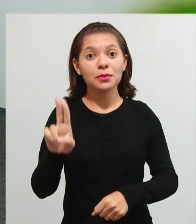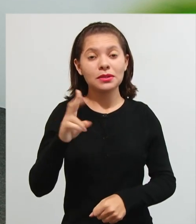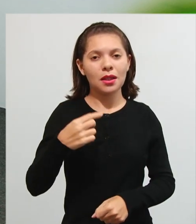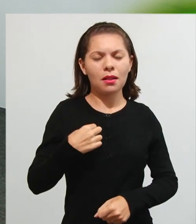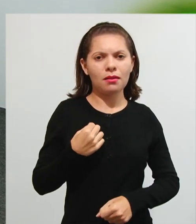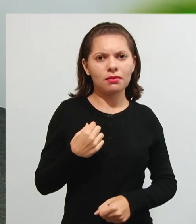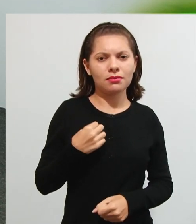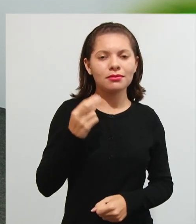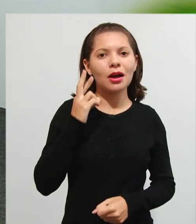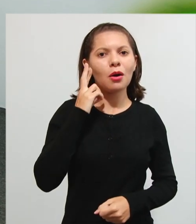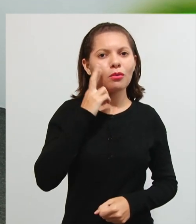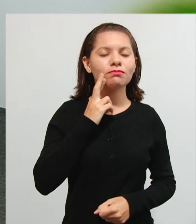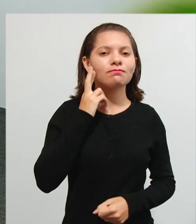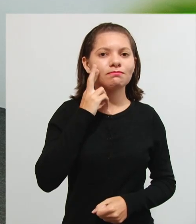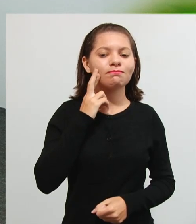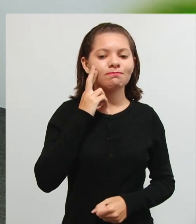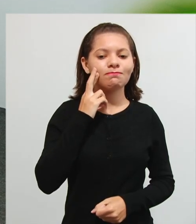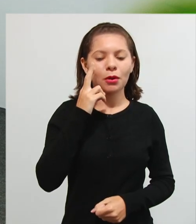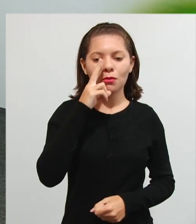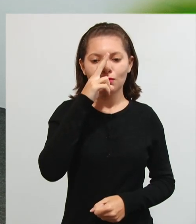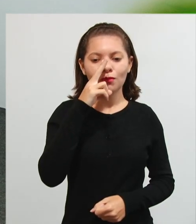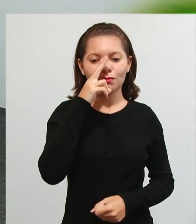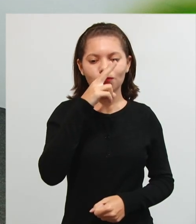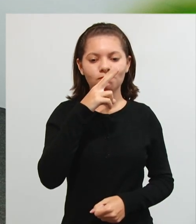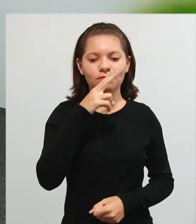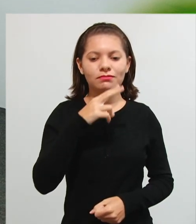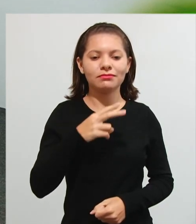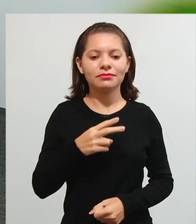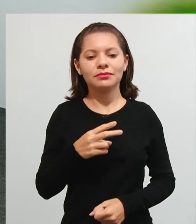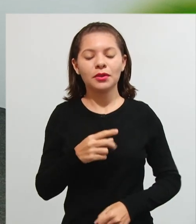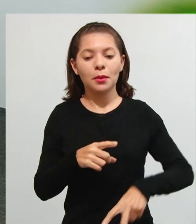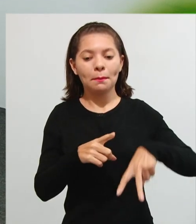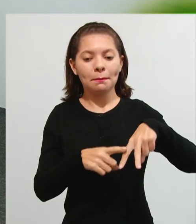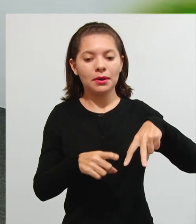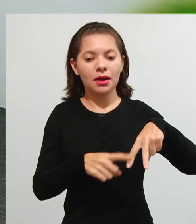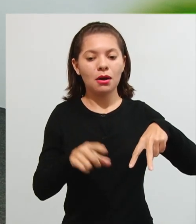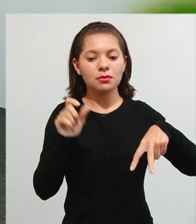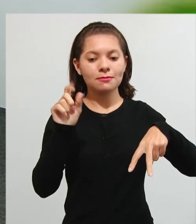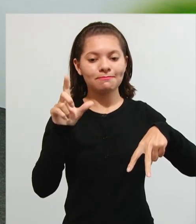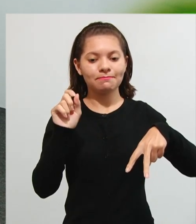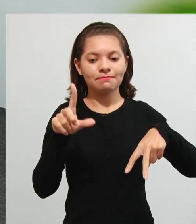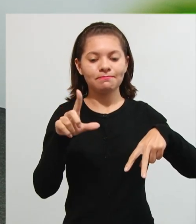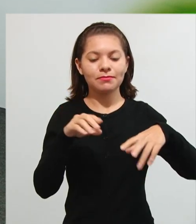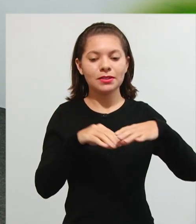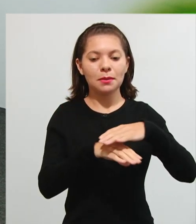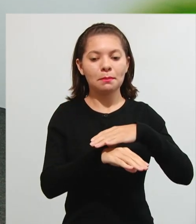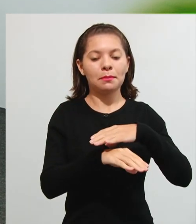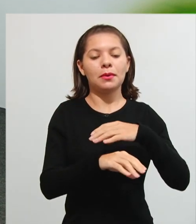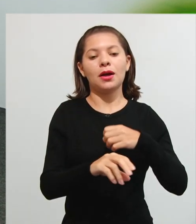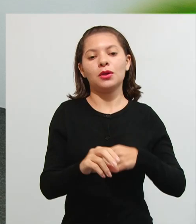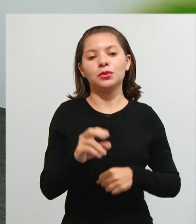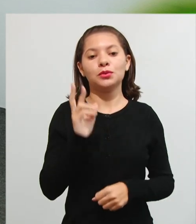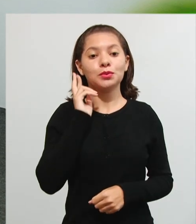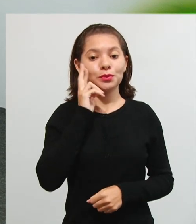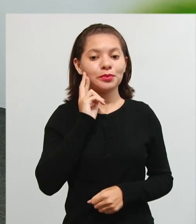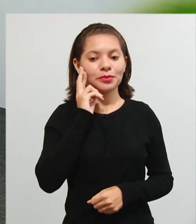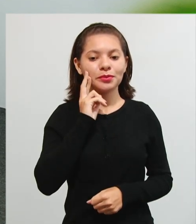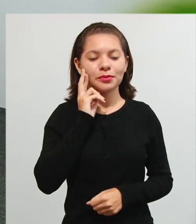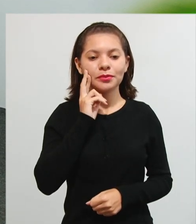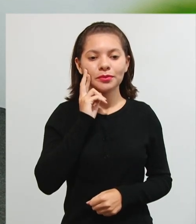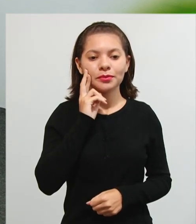blusa rosa forte, uma calça jeans azul, sapatos da mesma cor da